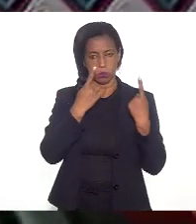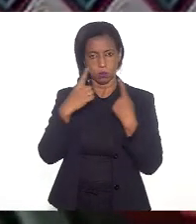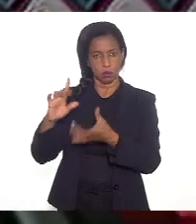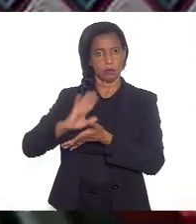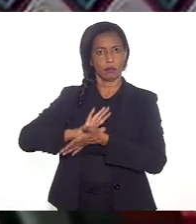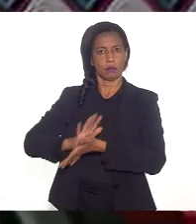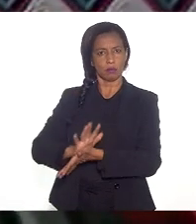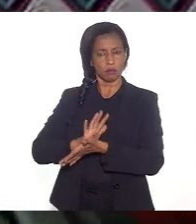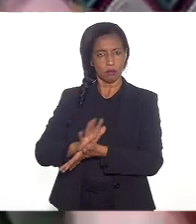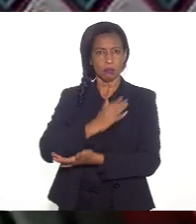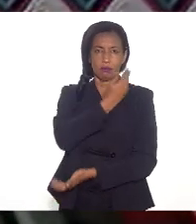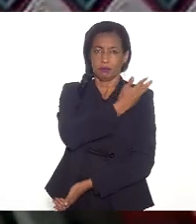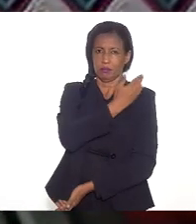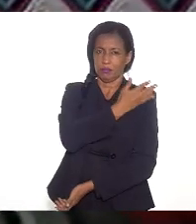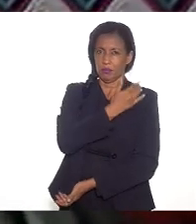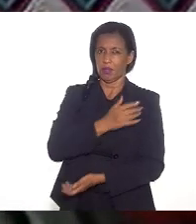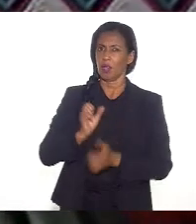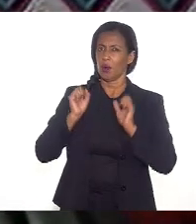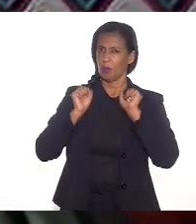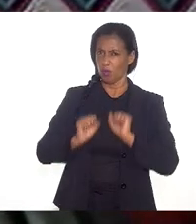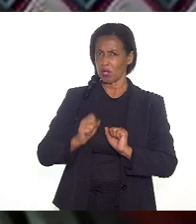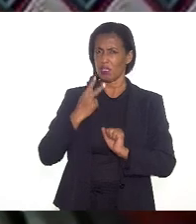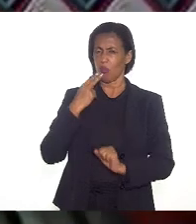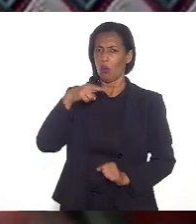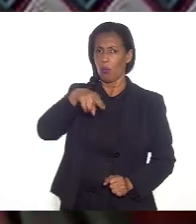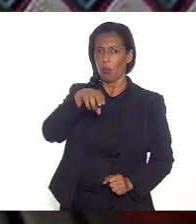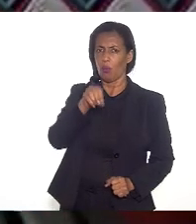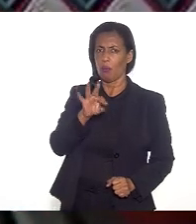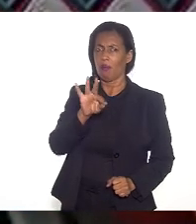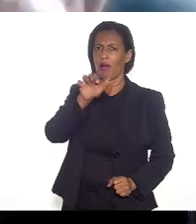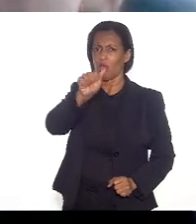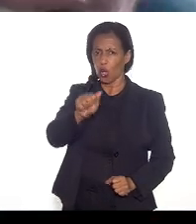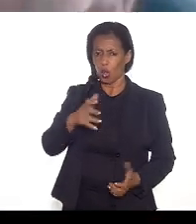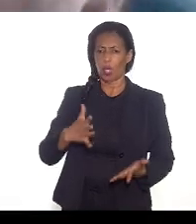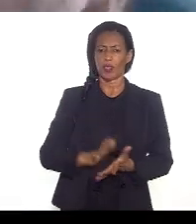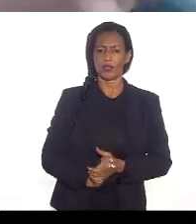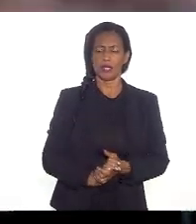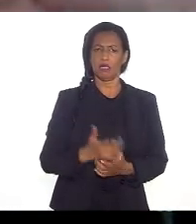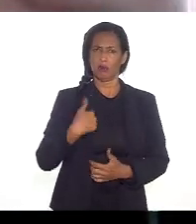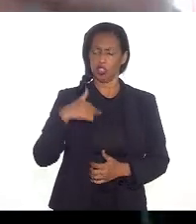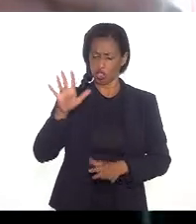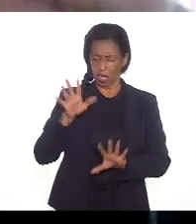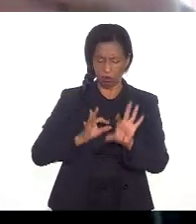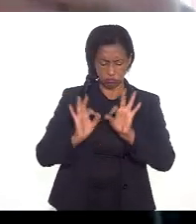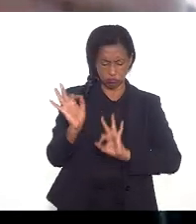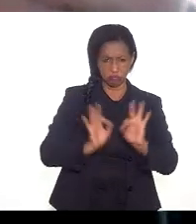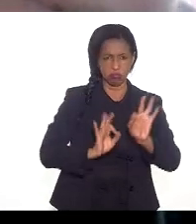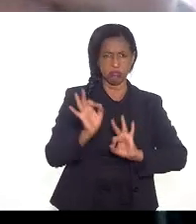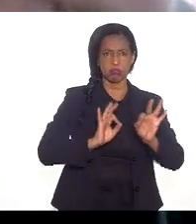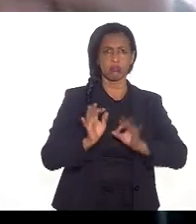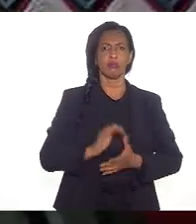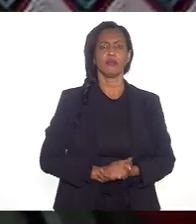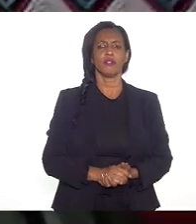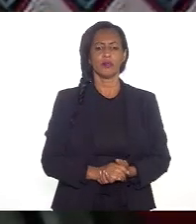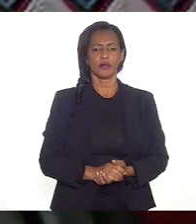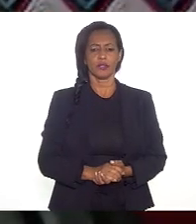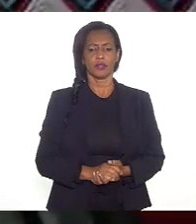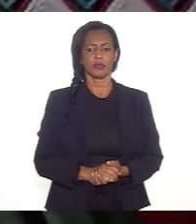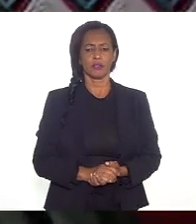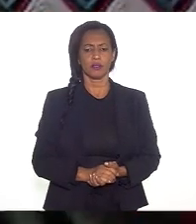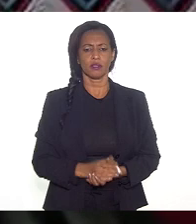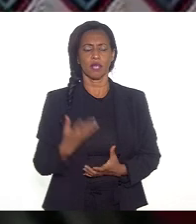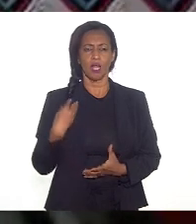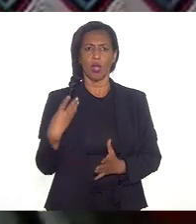Discriminações e Preconceitos, possamos soltar uma nota, né, em repúdio. Faremos isso, já mandei preparar. E